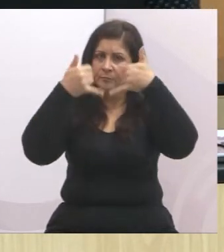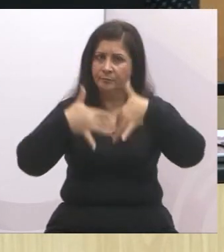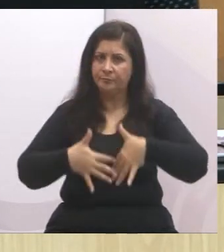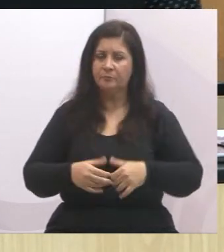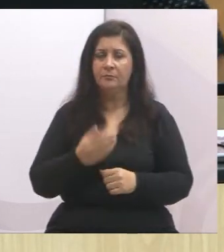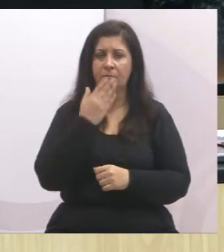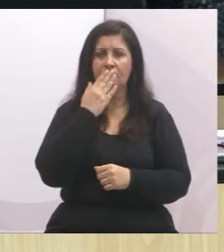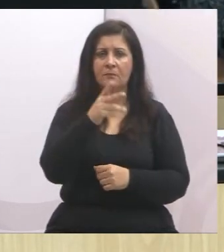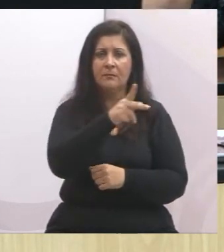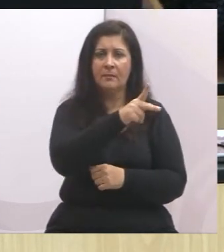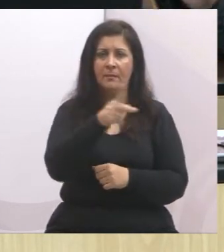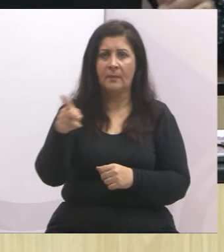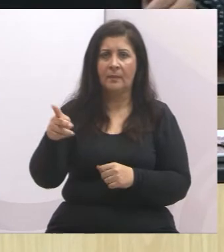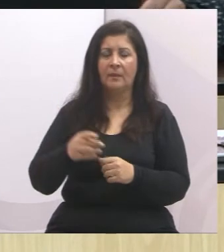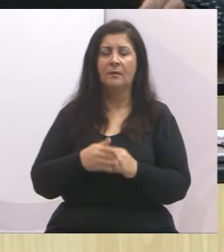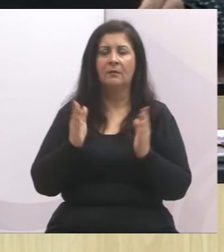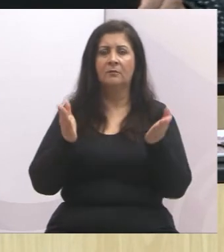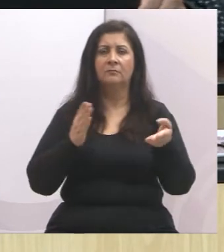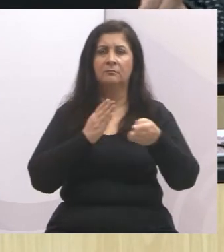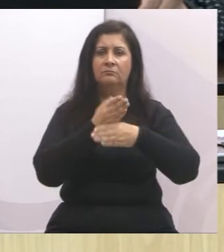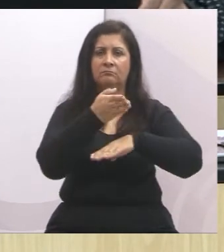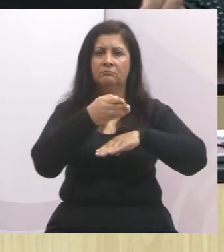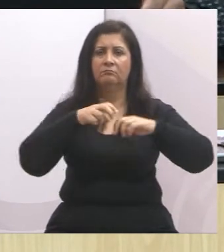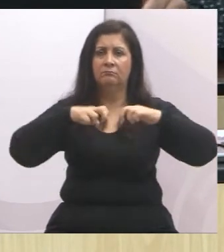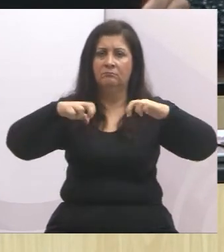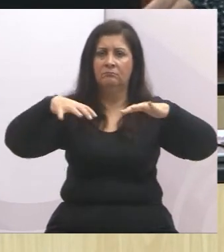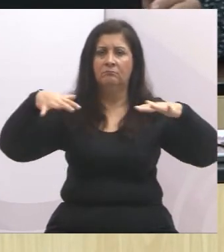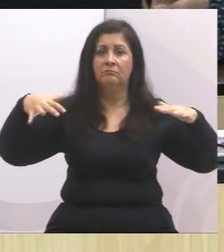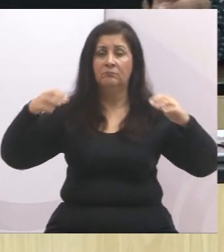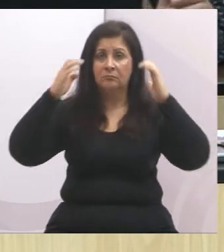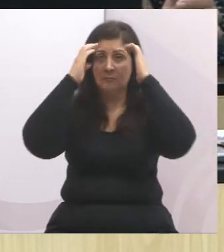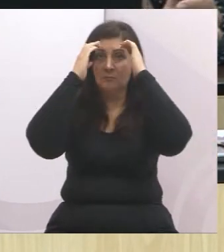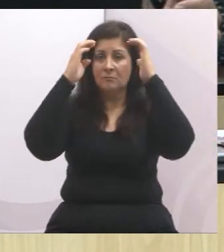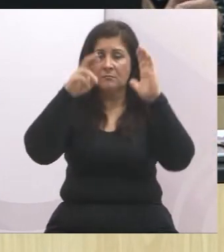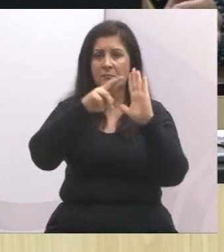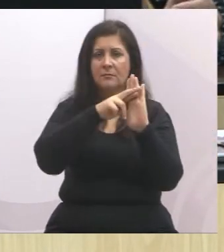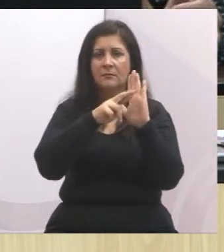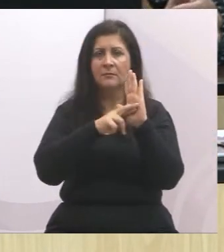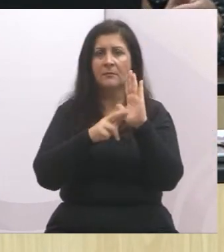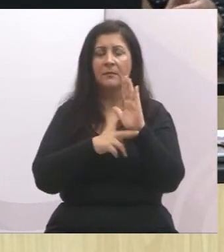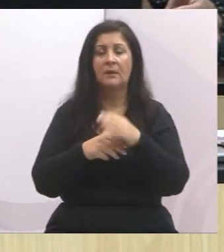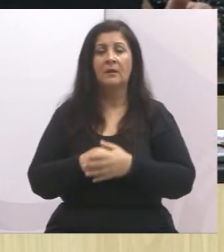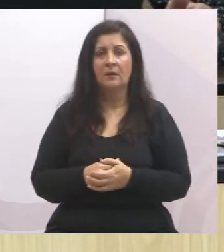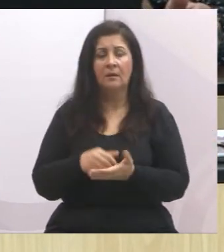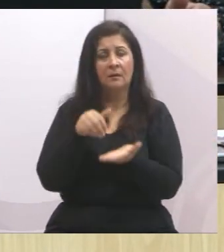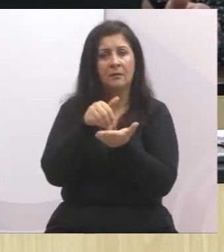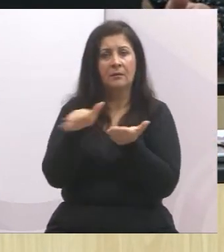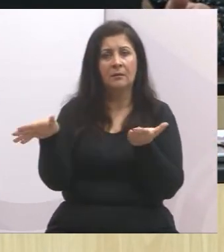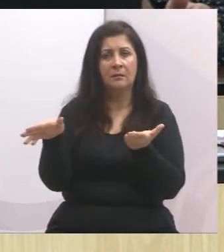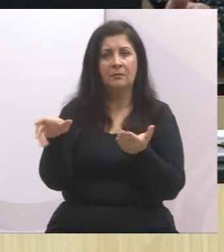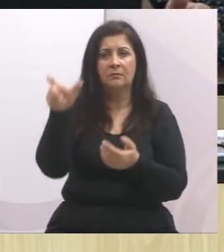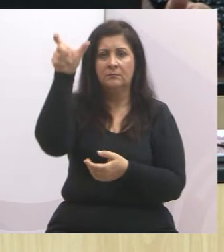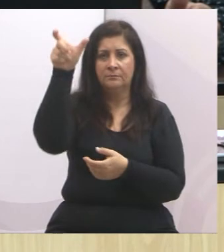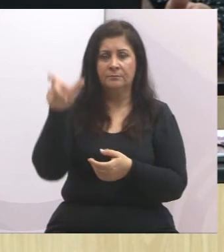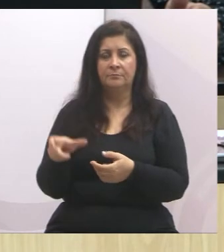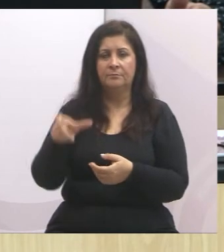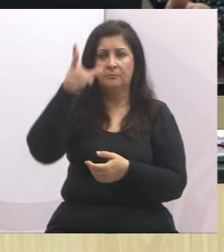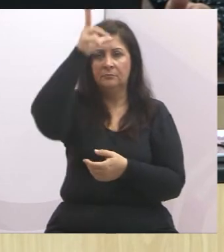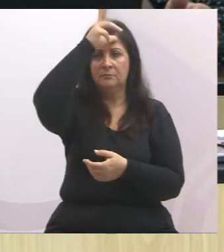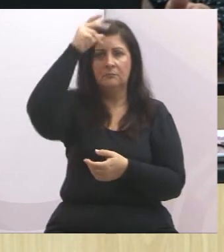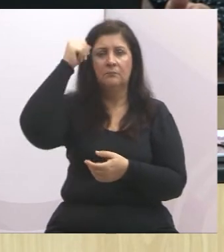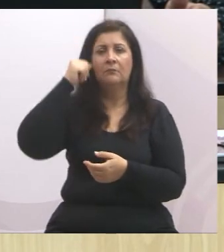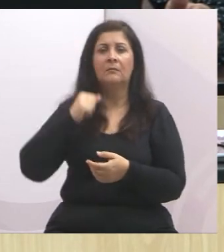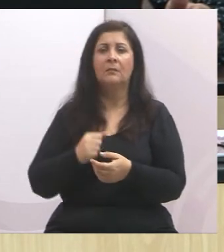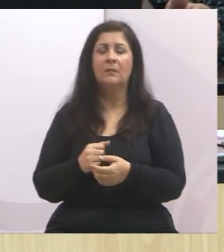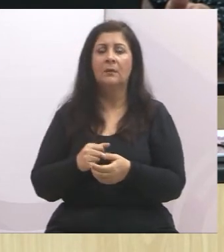senhor presidente desta Casa, ouvido e aprovado pelo egrégio plenário, cumpridas as formalidades regimentais, seja encaminhado ao senhor prefeito municipal de Jacareí o